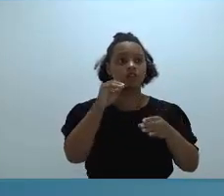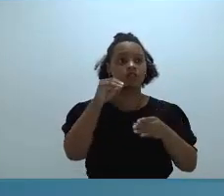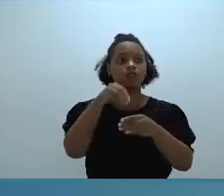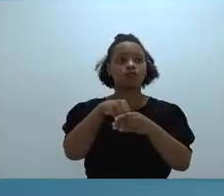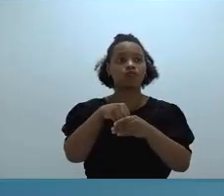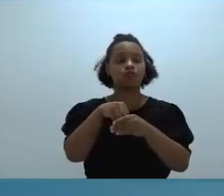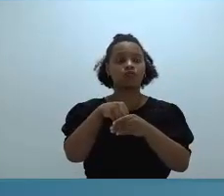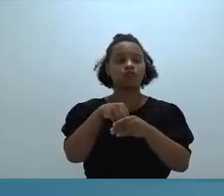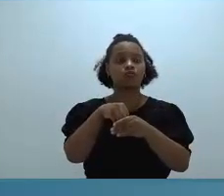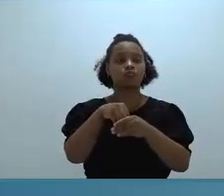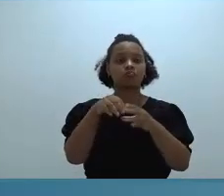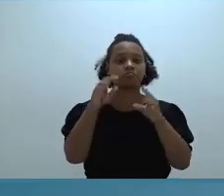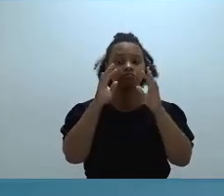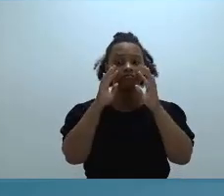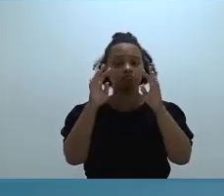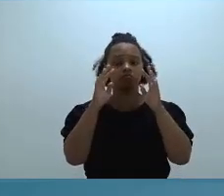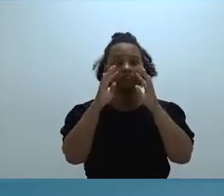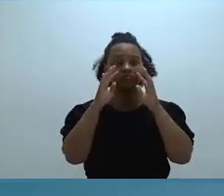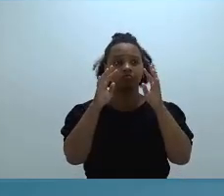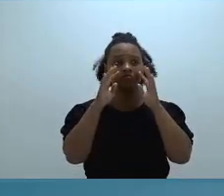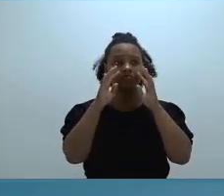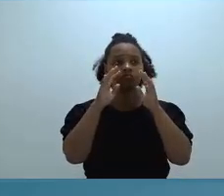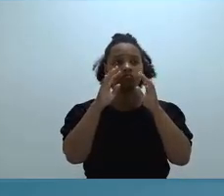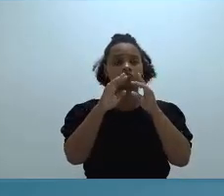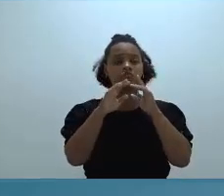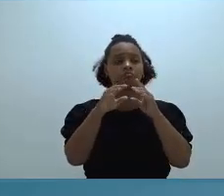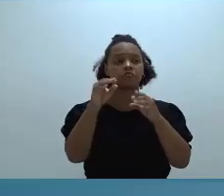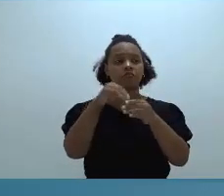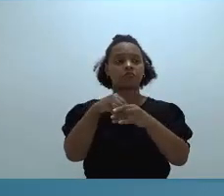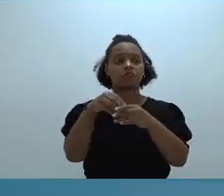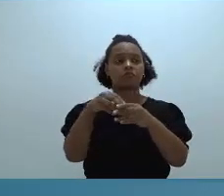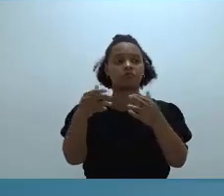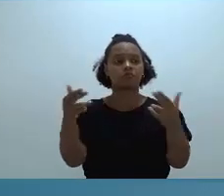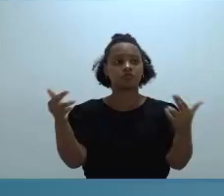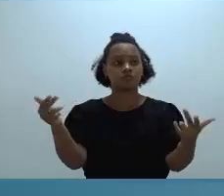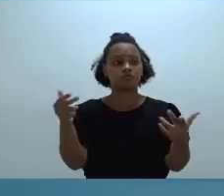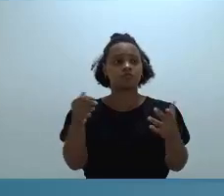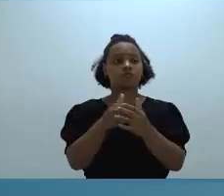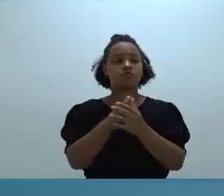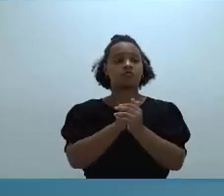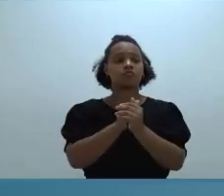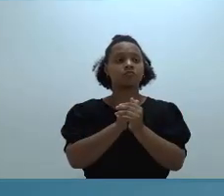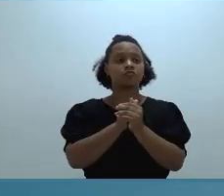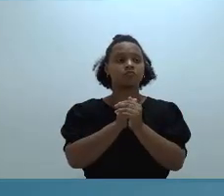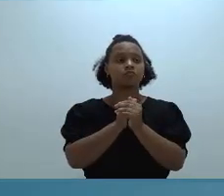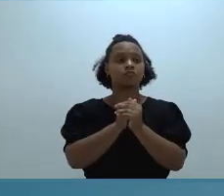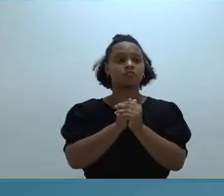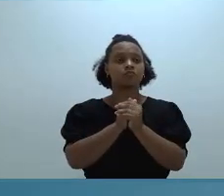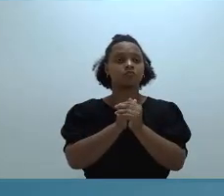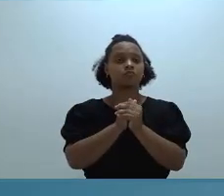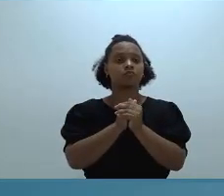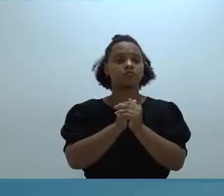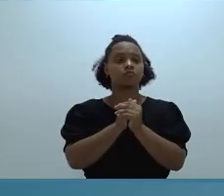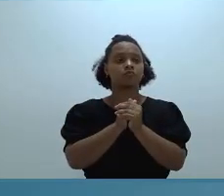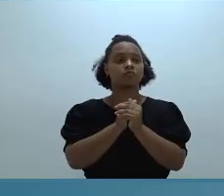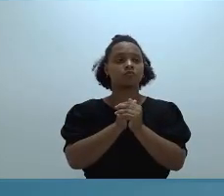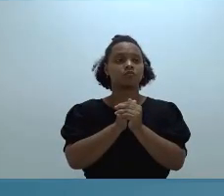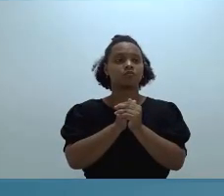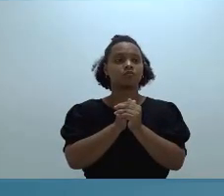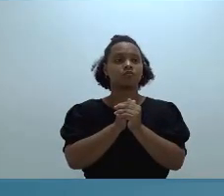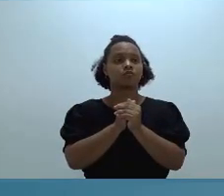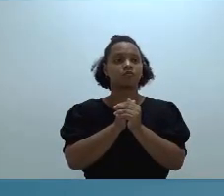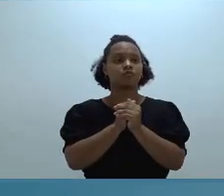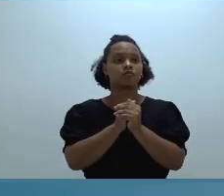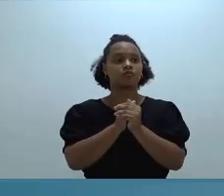Rosário. Se houve definitivamente o voto do esquerdo e do retorno, eu ainda não conheci